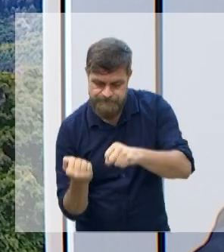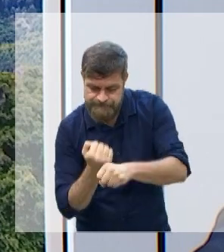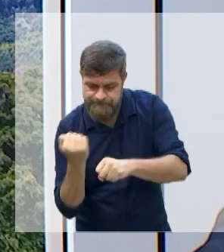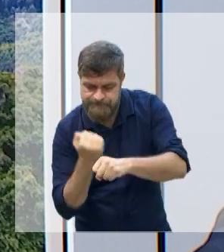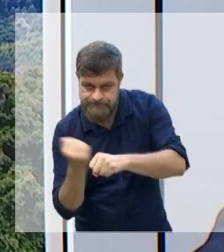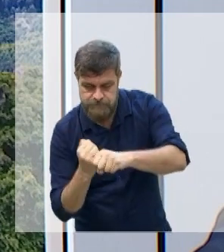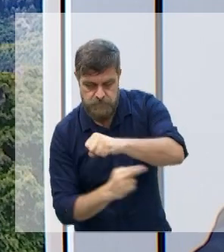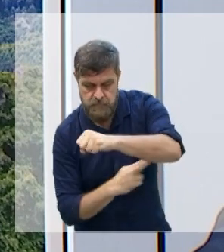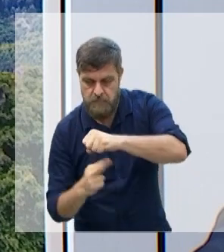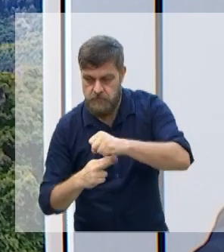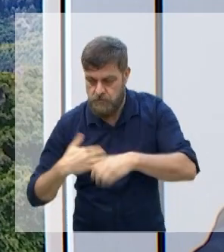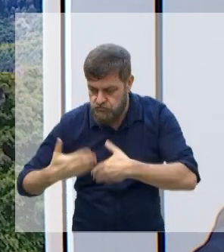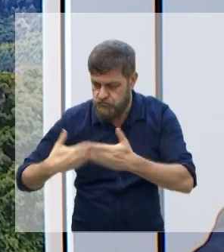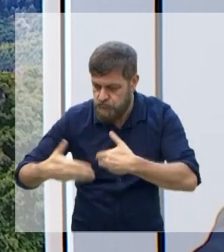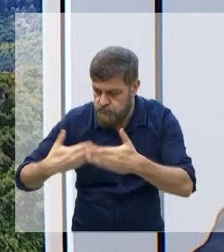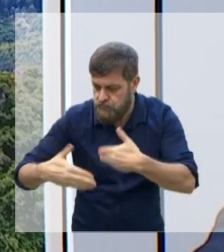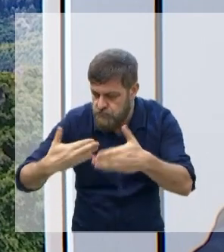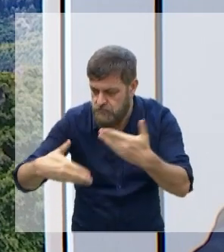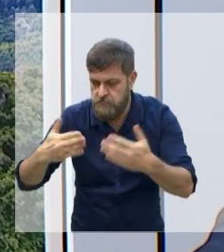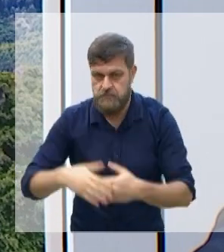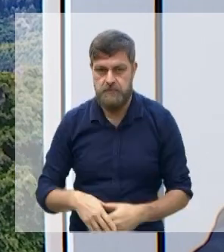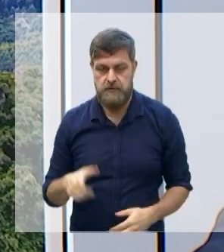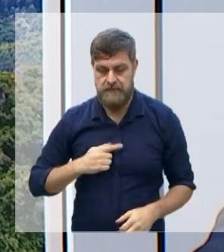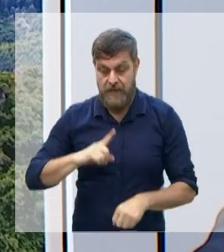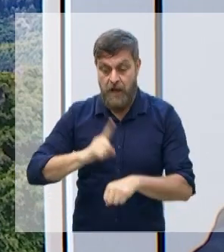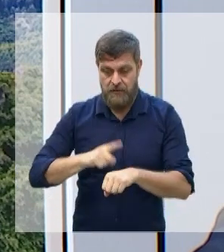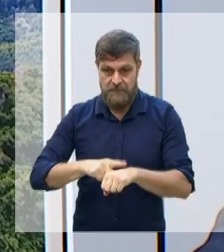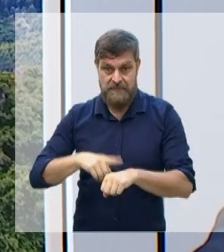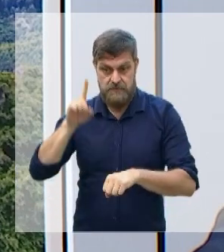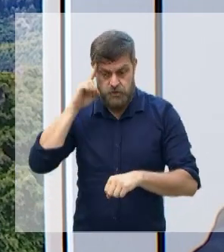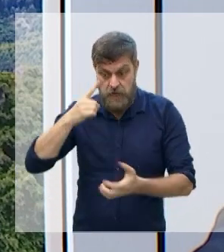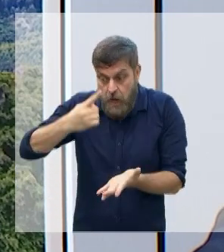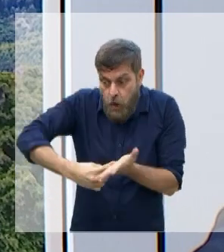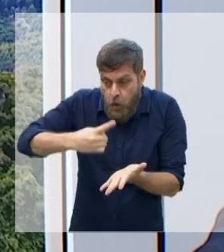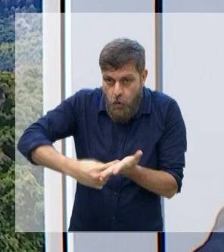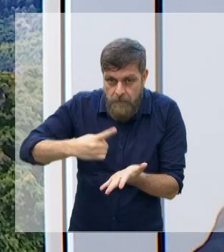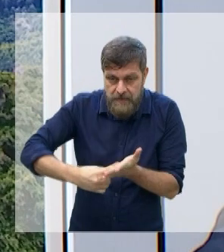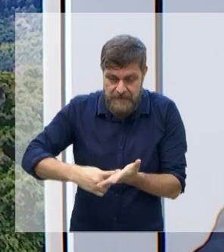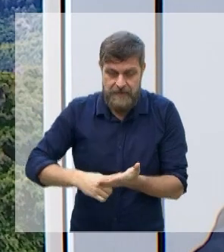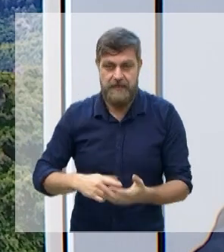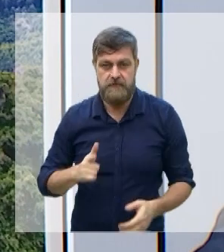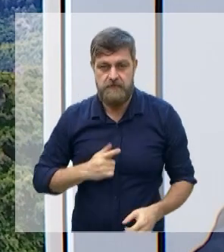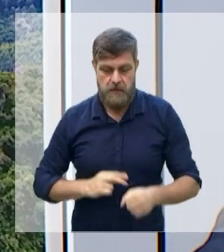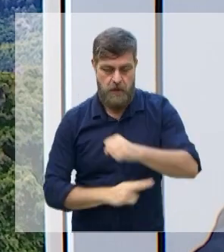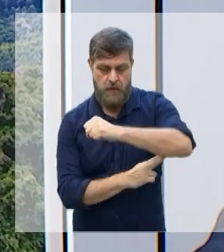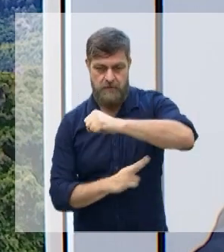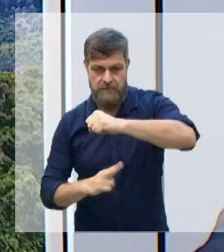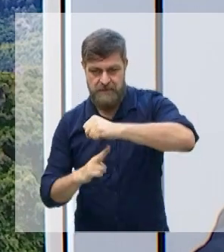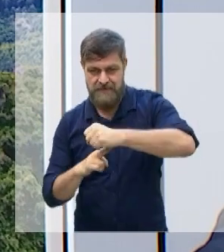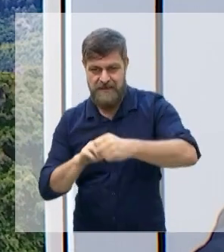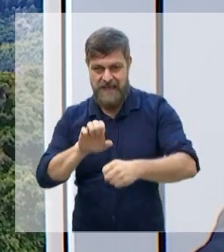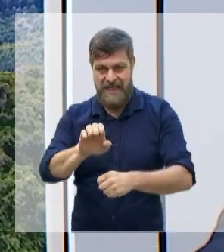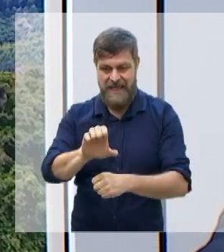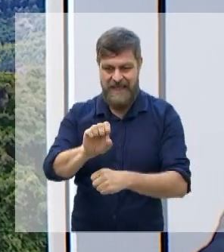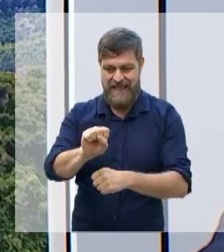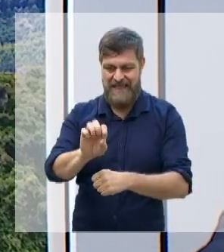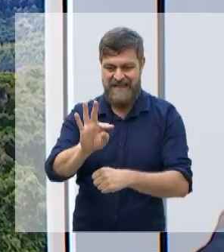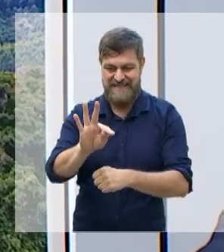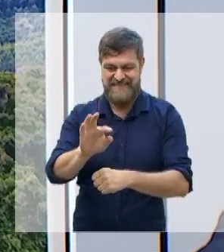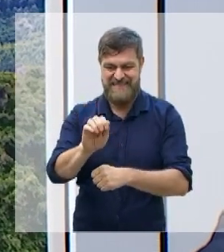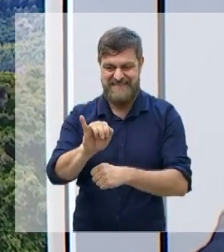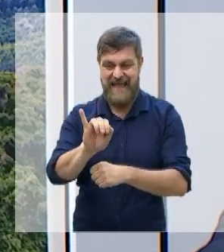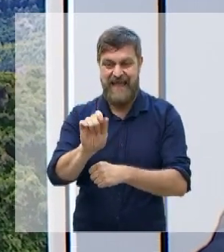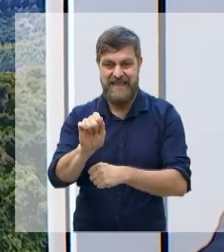as coisas estão andando estão indo tão lento do ritmo que nós esperamos que esse viaduto estaiado que eu tenho usado uma expressão